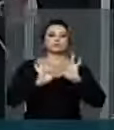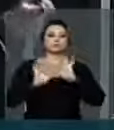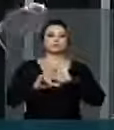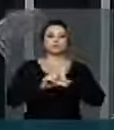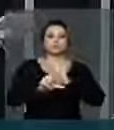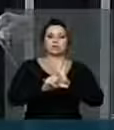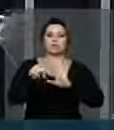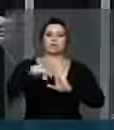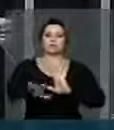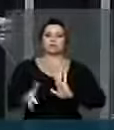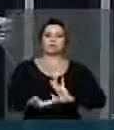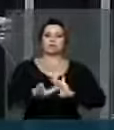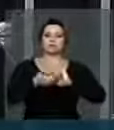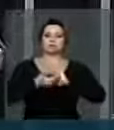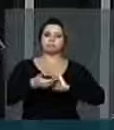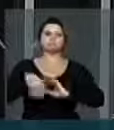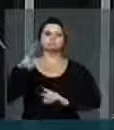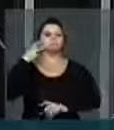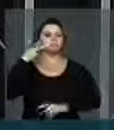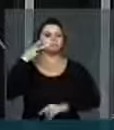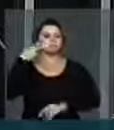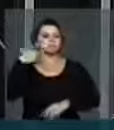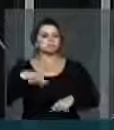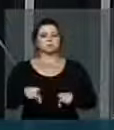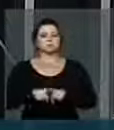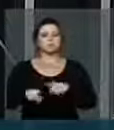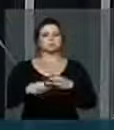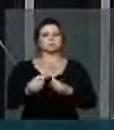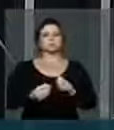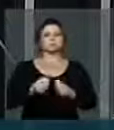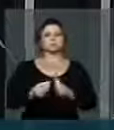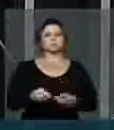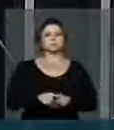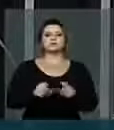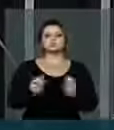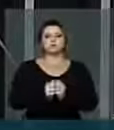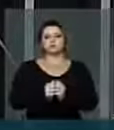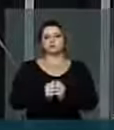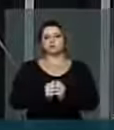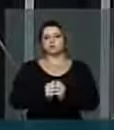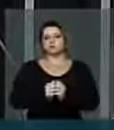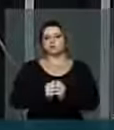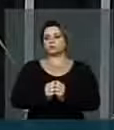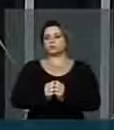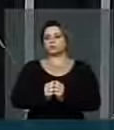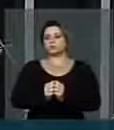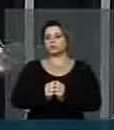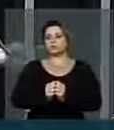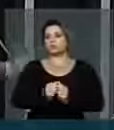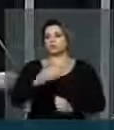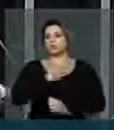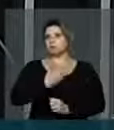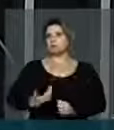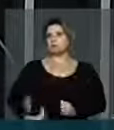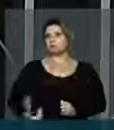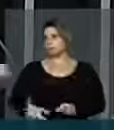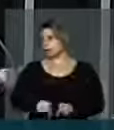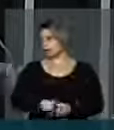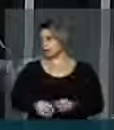aqui dentro da casa, e naturalmente a interface com o governo federal, e uma